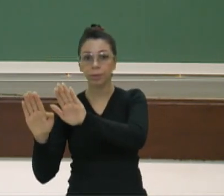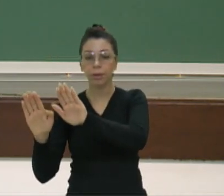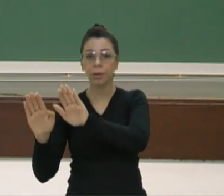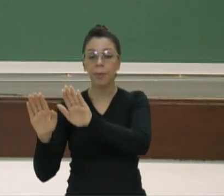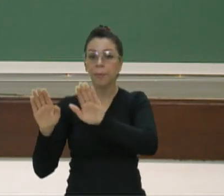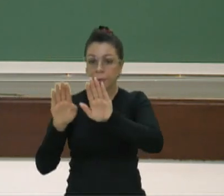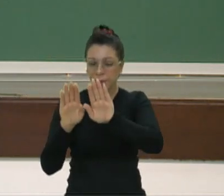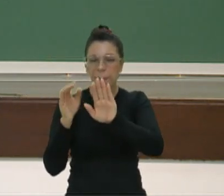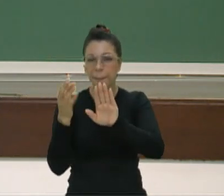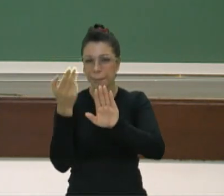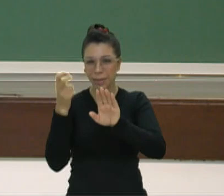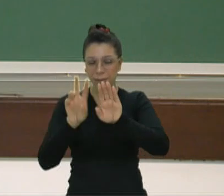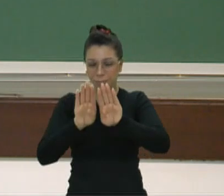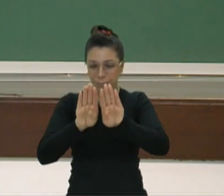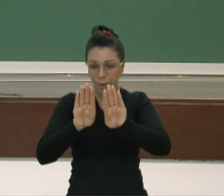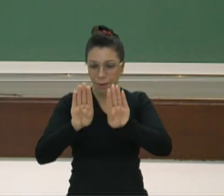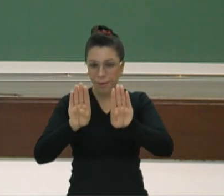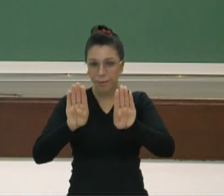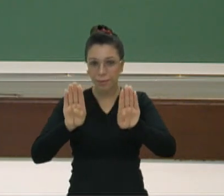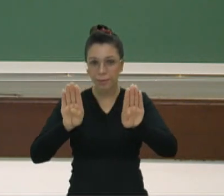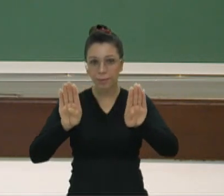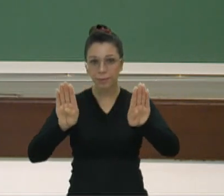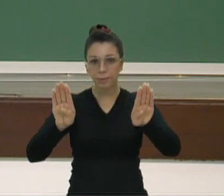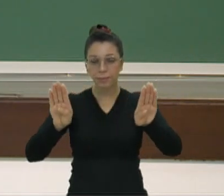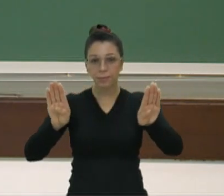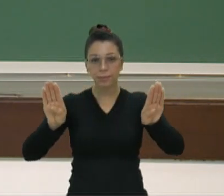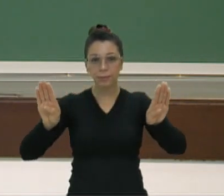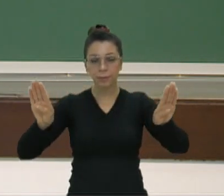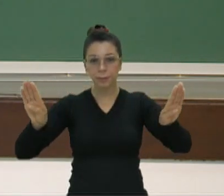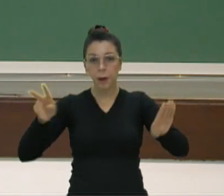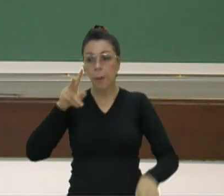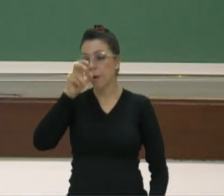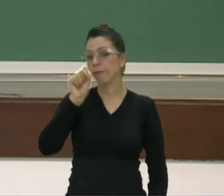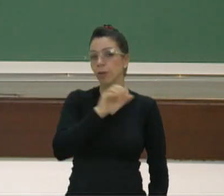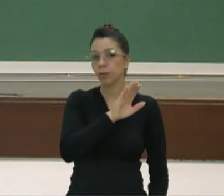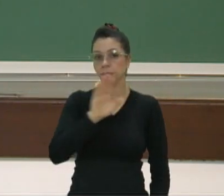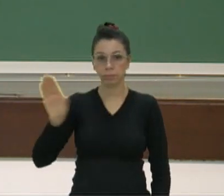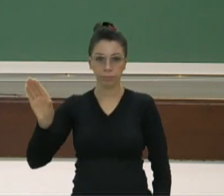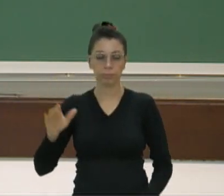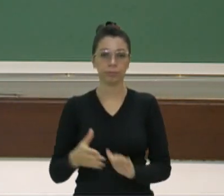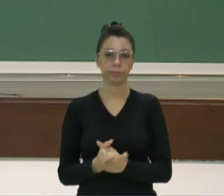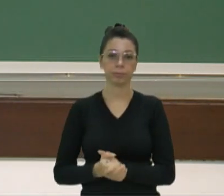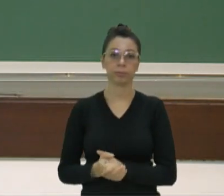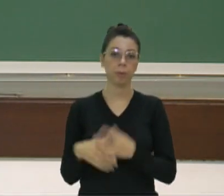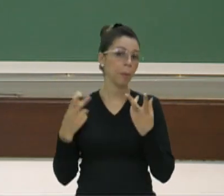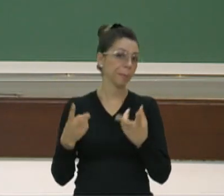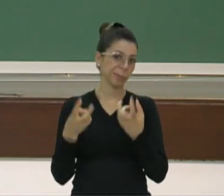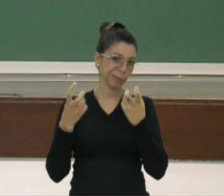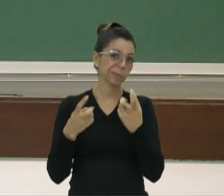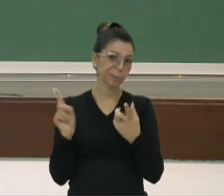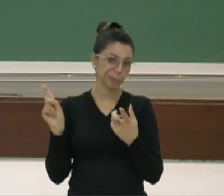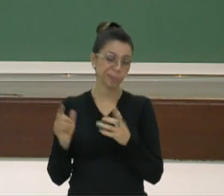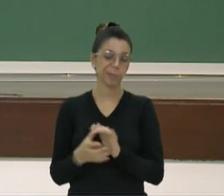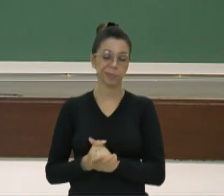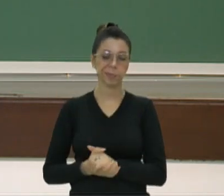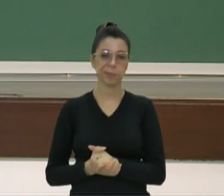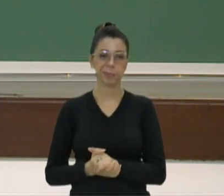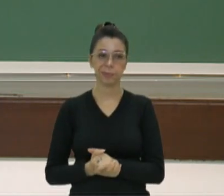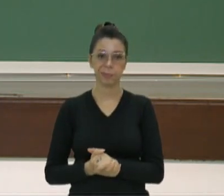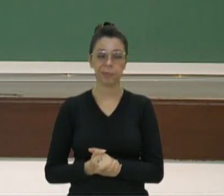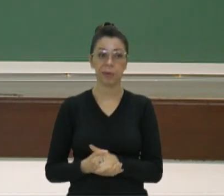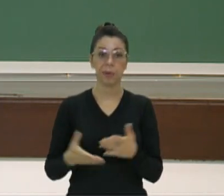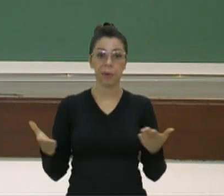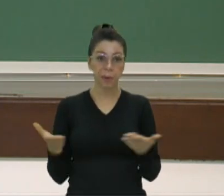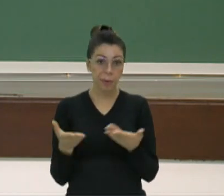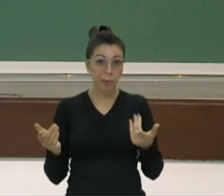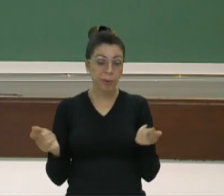movimentação, fazendo com que haja uma concentração de uma força maior do lado direito. Então, Então é perceptível isso. Agora, para